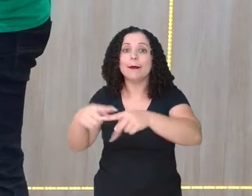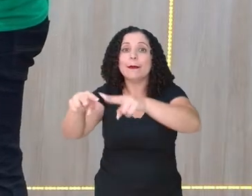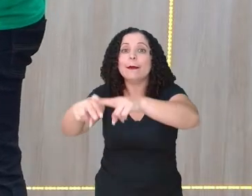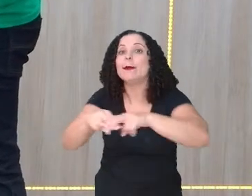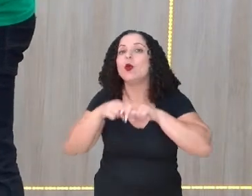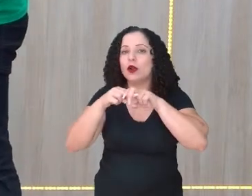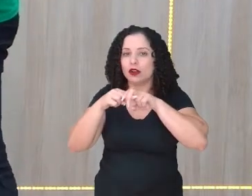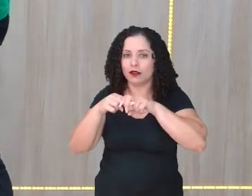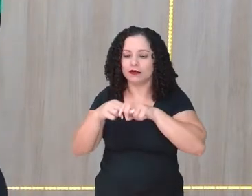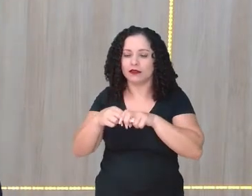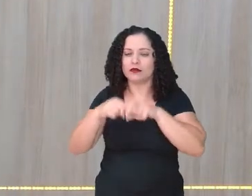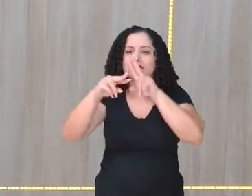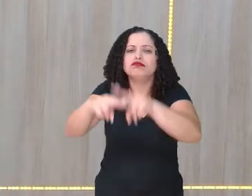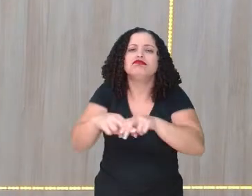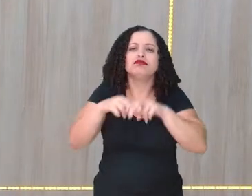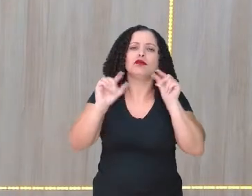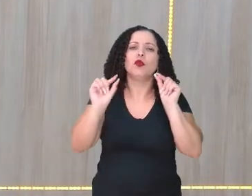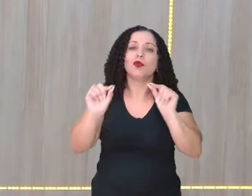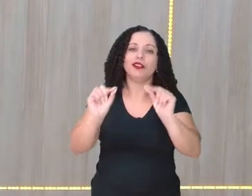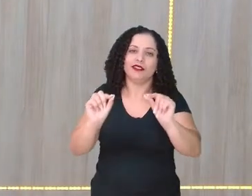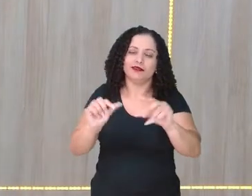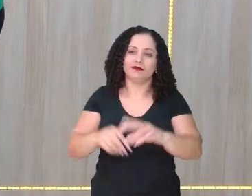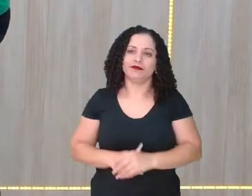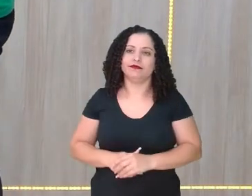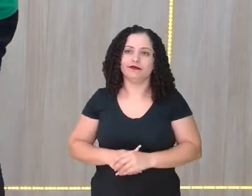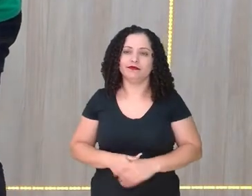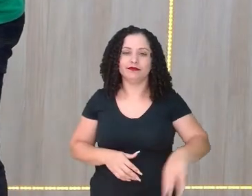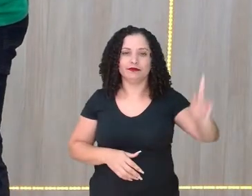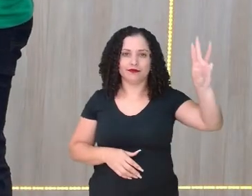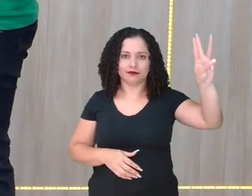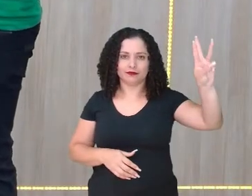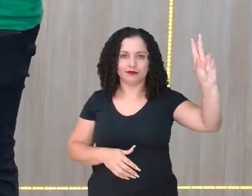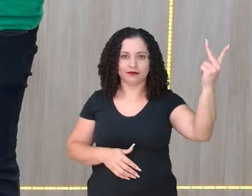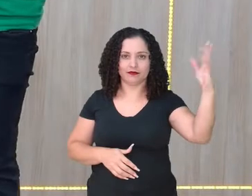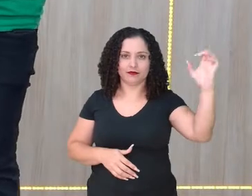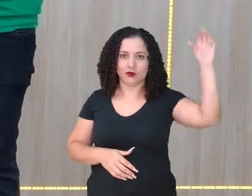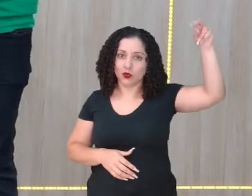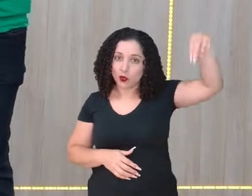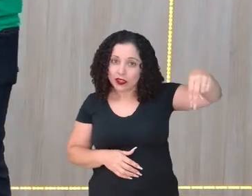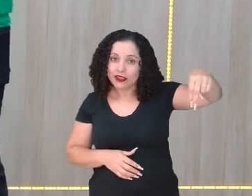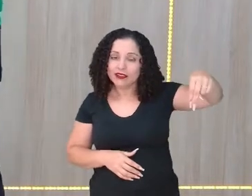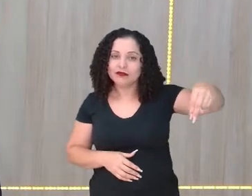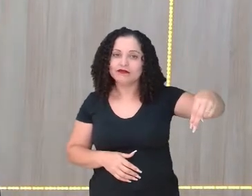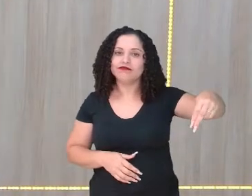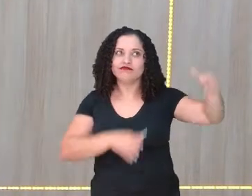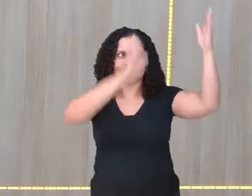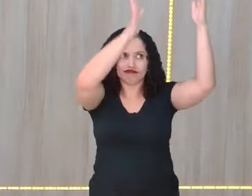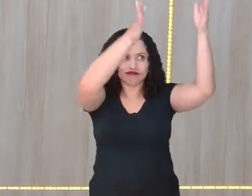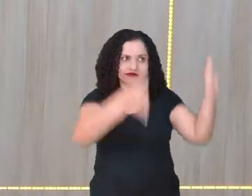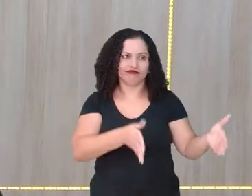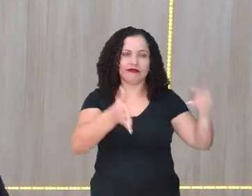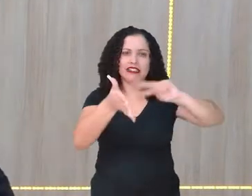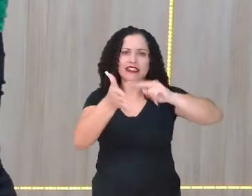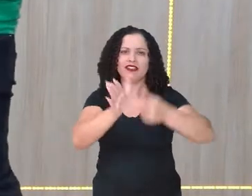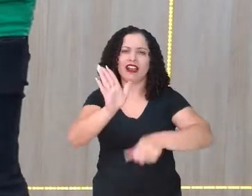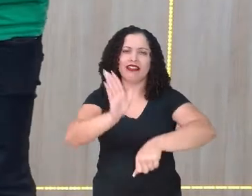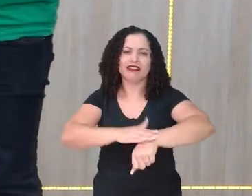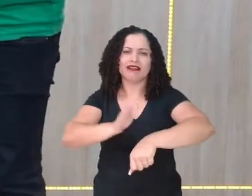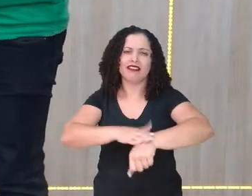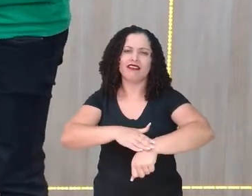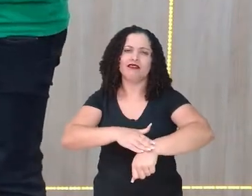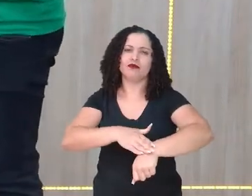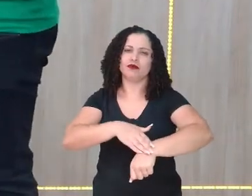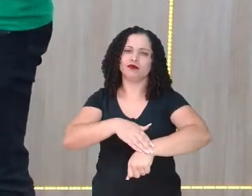certo? When vai dar sempre uma ideia de tempo. When did he arrive? Quando ele chegou? Sempre uma ideia de tempo, tá